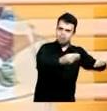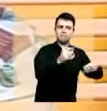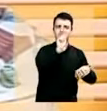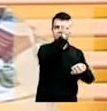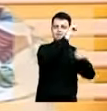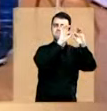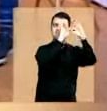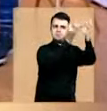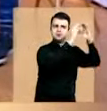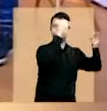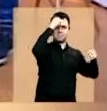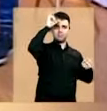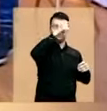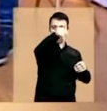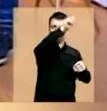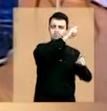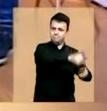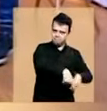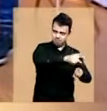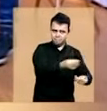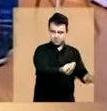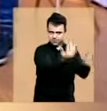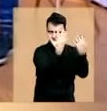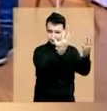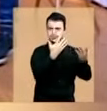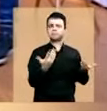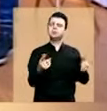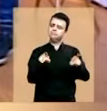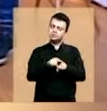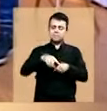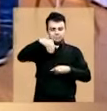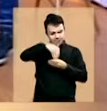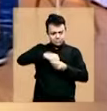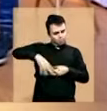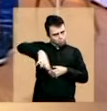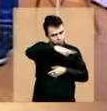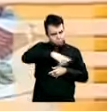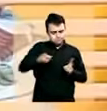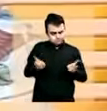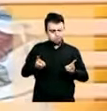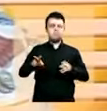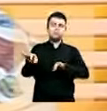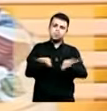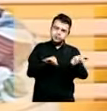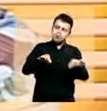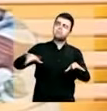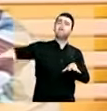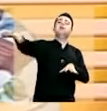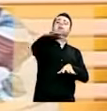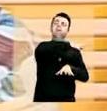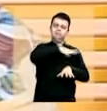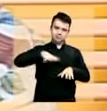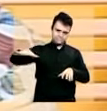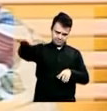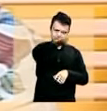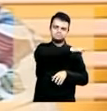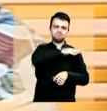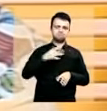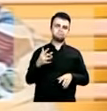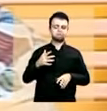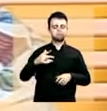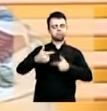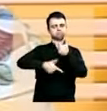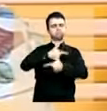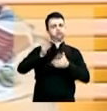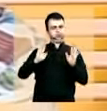agricultores familiares, são nossos parceiros, e nos nossos projetos mesmo, nas nossas áreas de plantio, né?